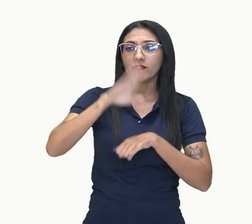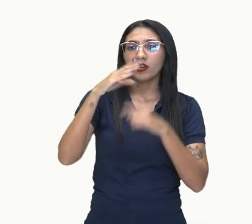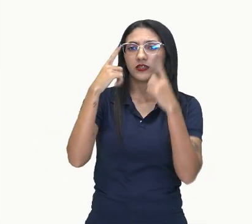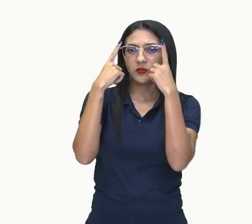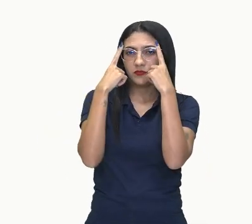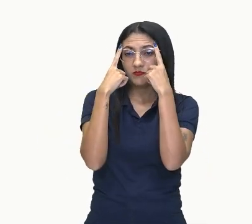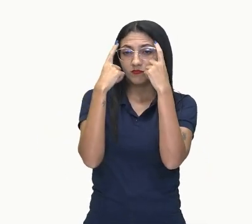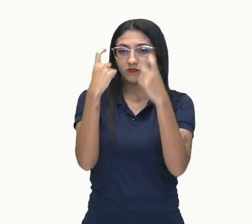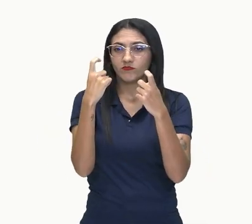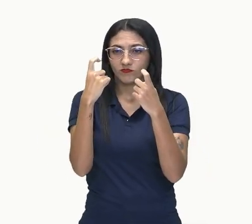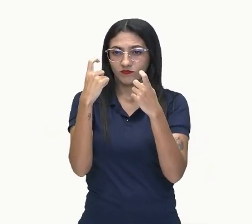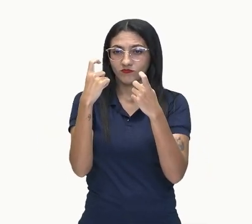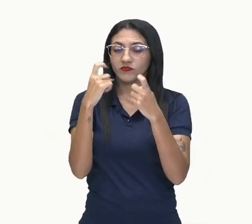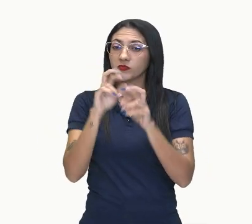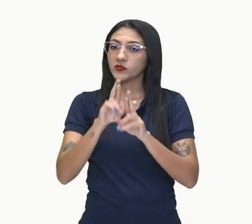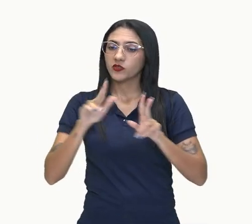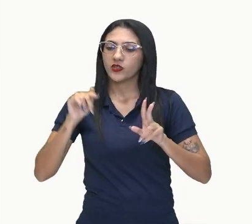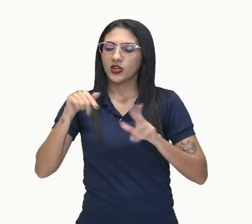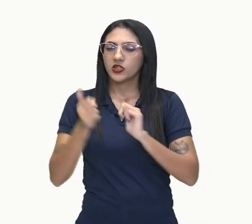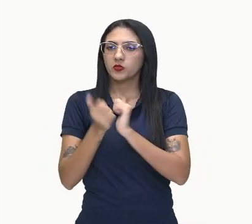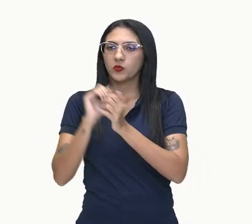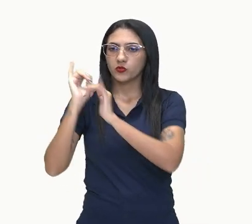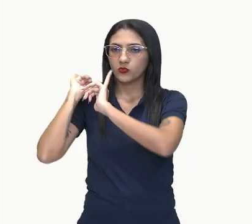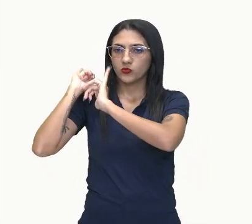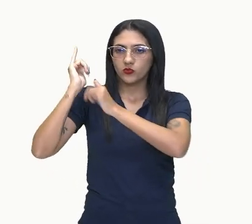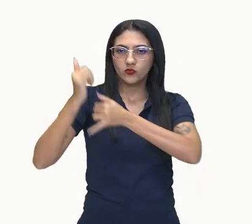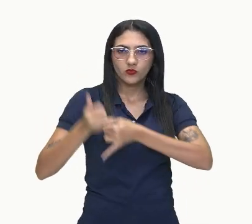agressivo que o judô.